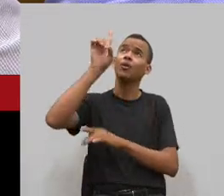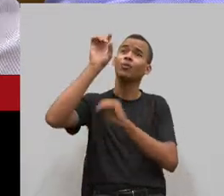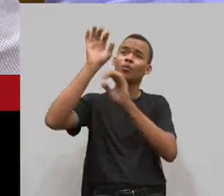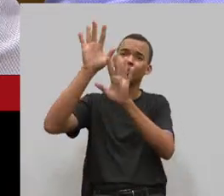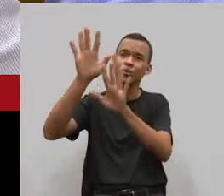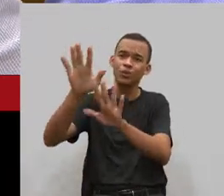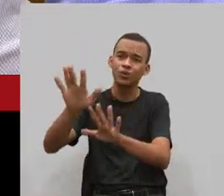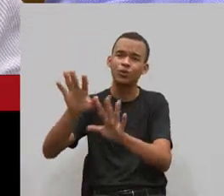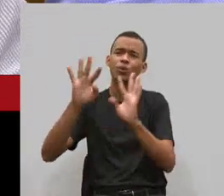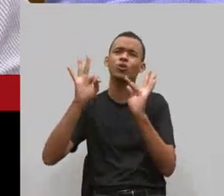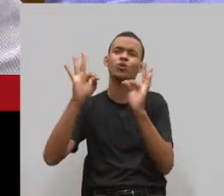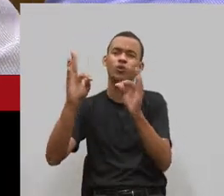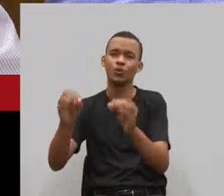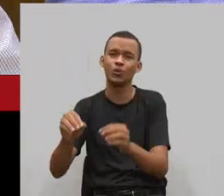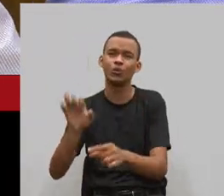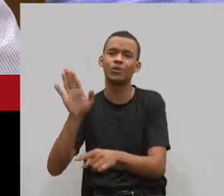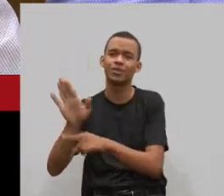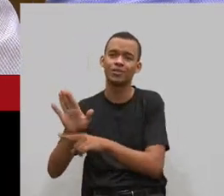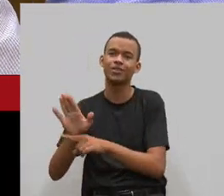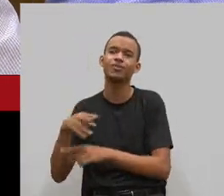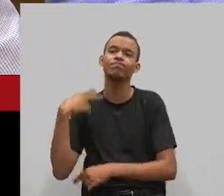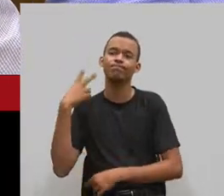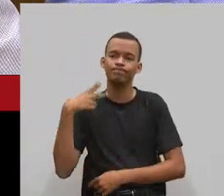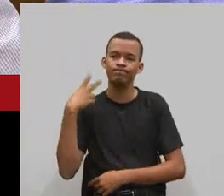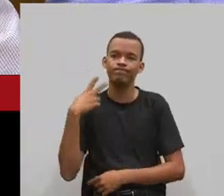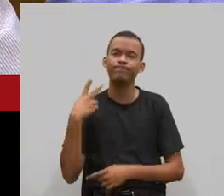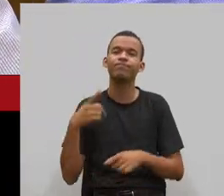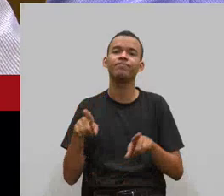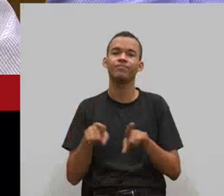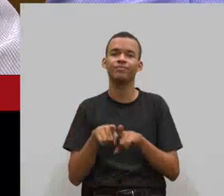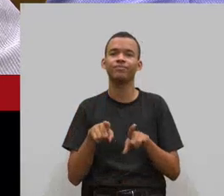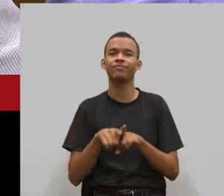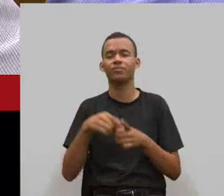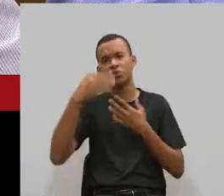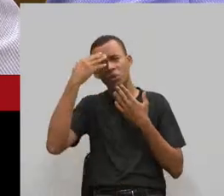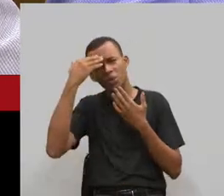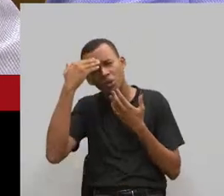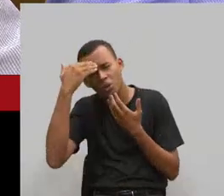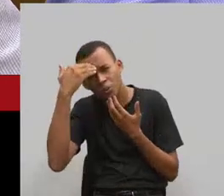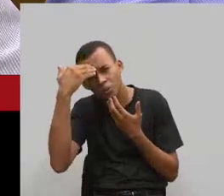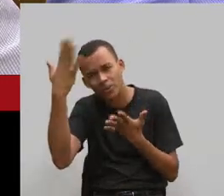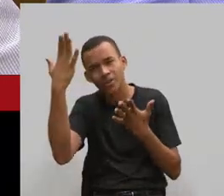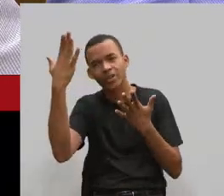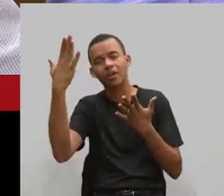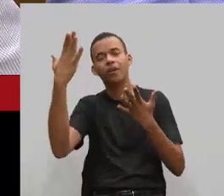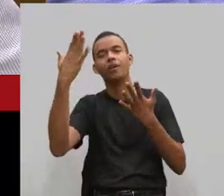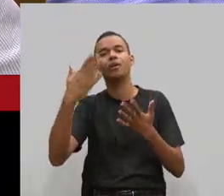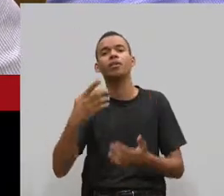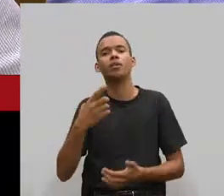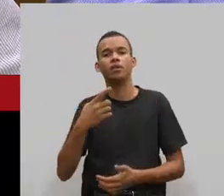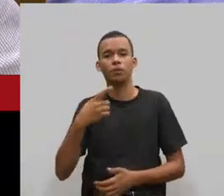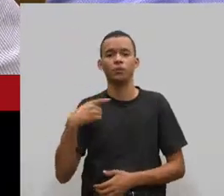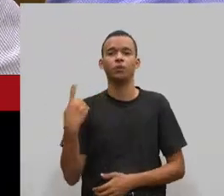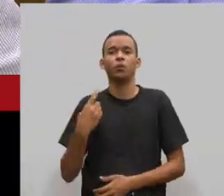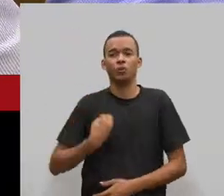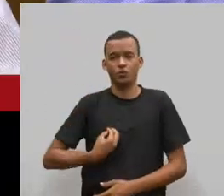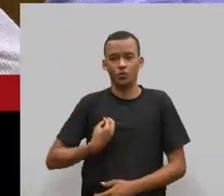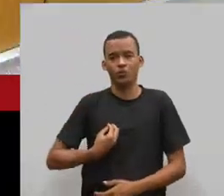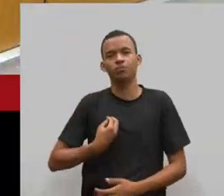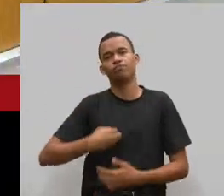trabalh sempre assim os vereadores que tiveram por aqui também é isso aí o que nós quos fazer muito obrigado pela pela oportunidade de gente estar